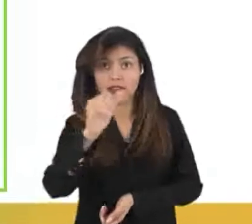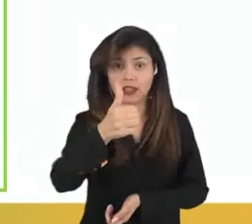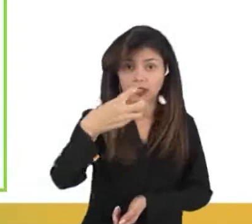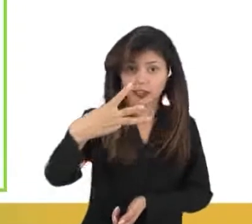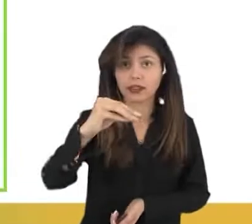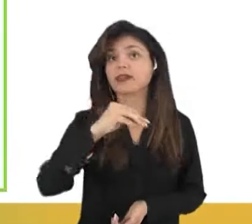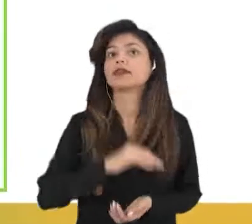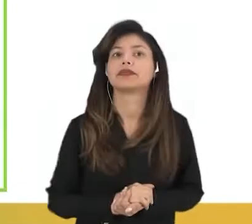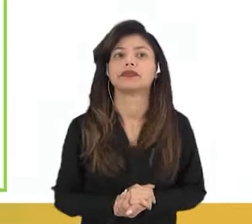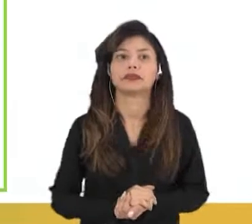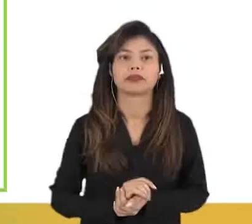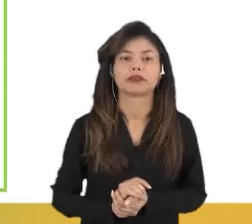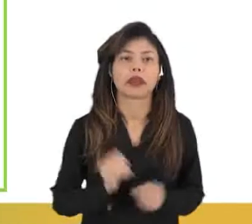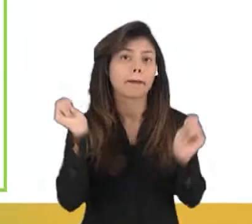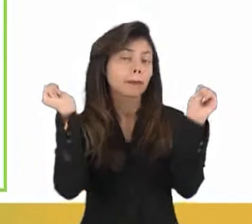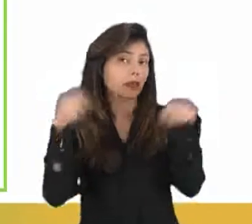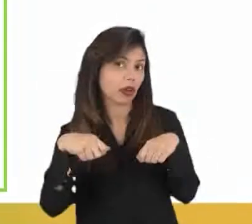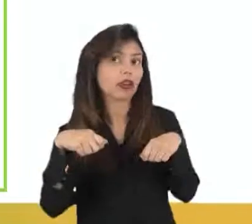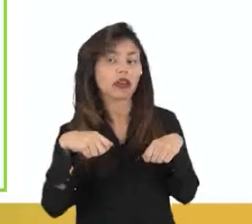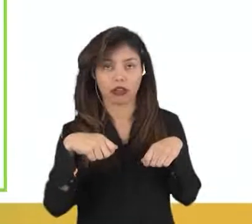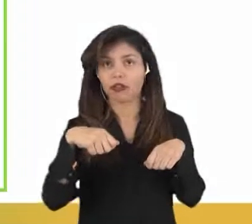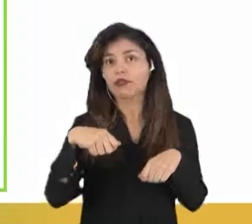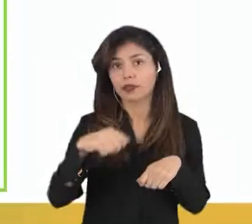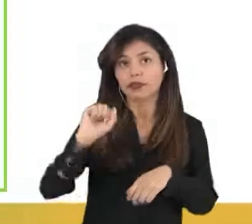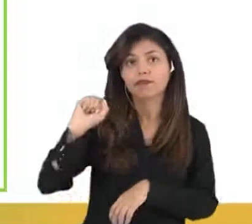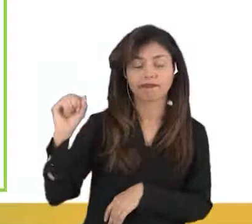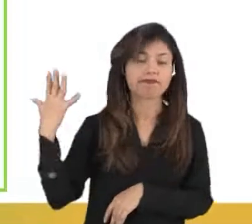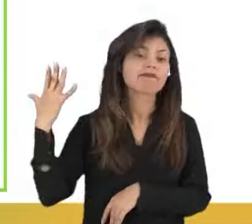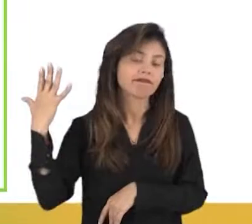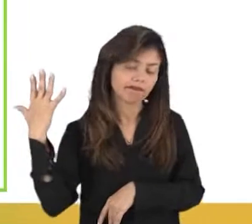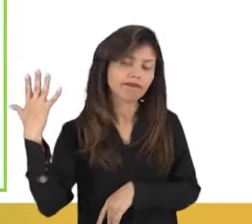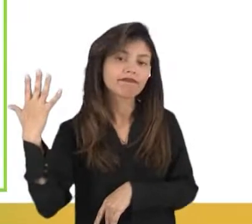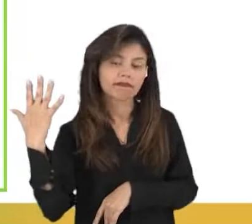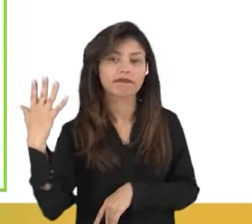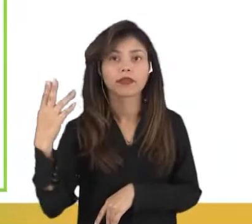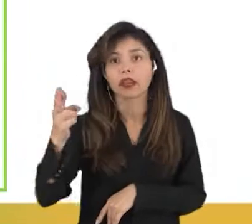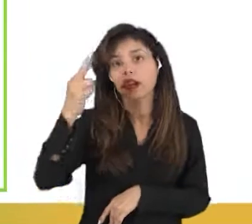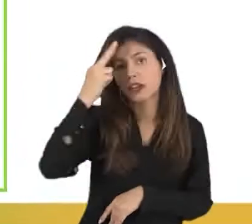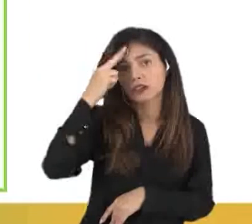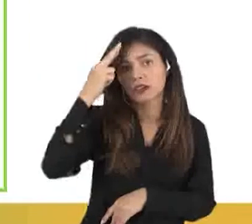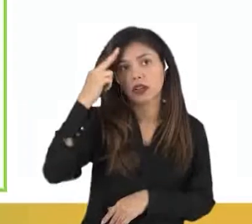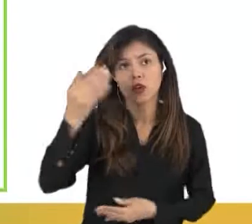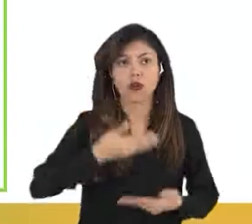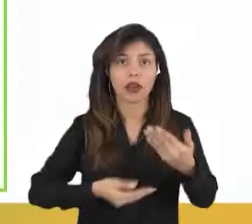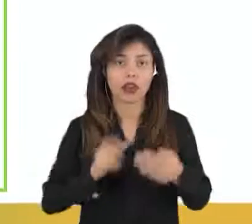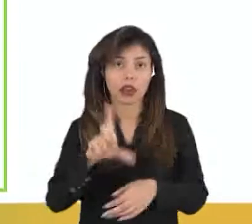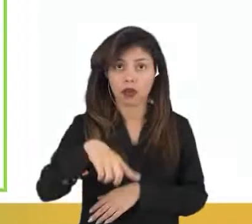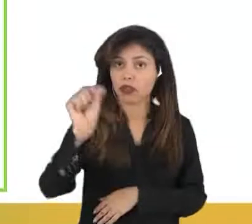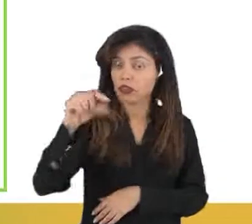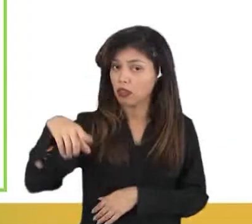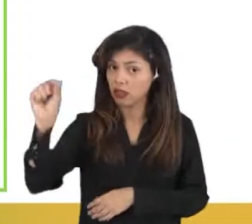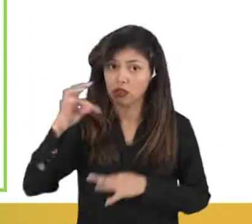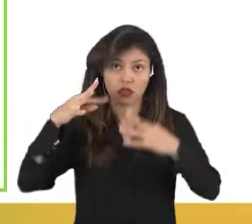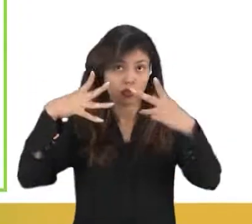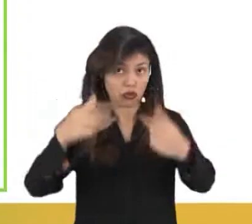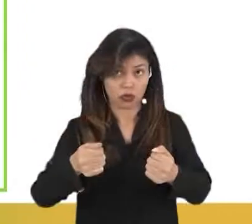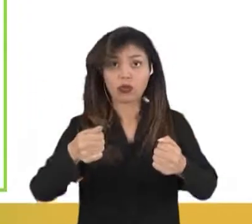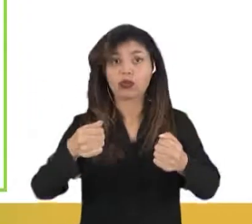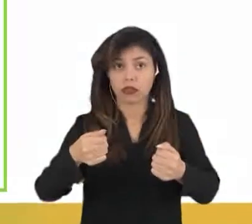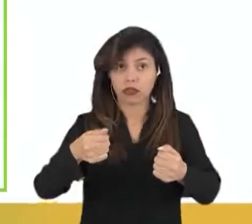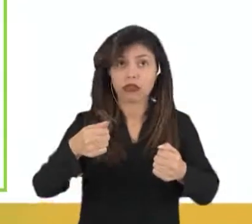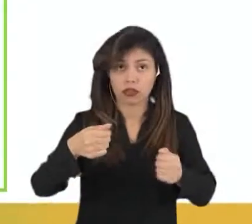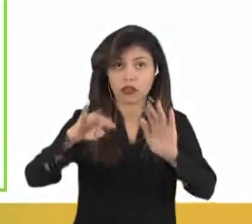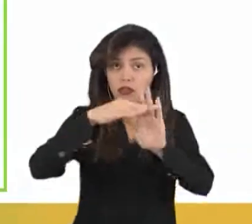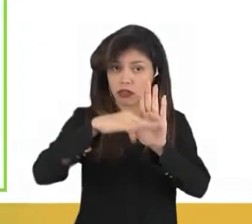Então, pois a probabilidade de um evento acontecer, ela vai ser exatamente a razão entre a contagem de todos os casos